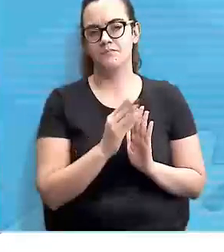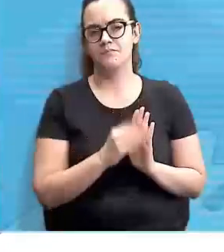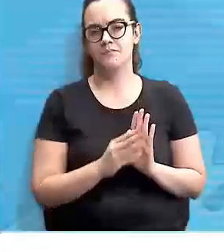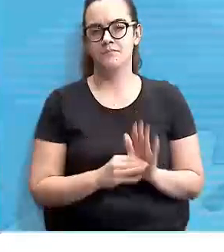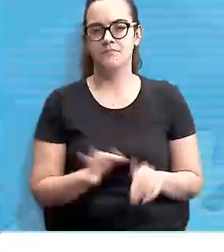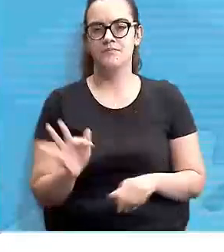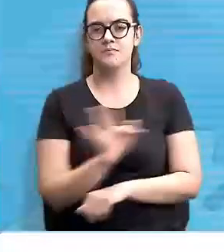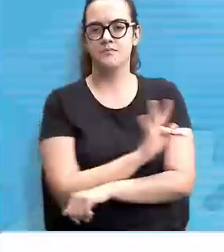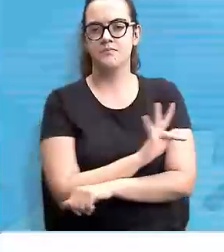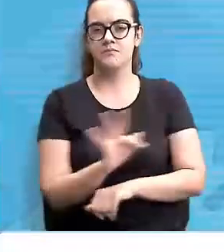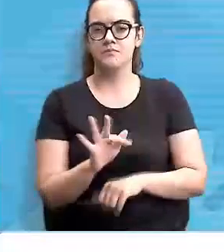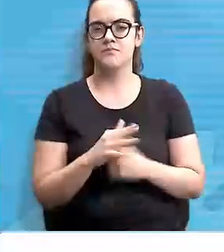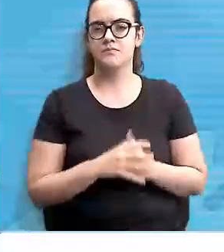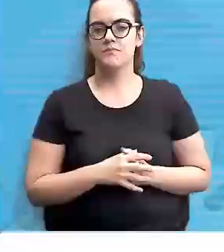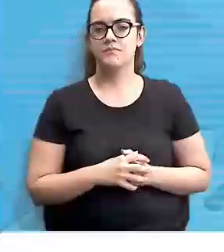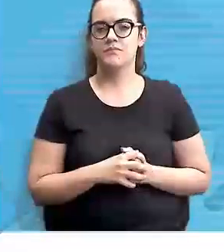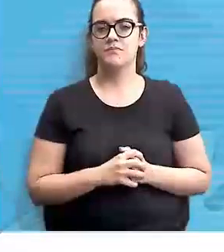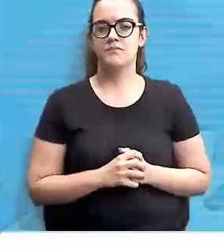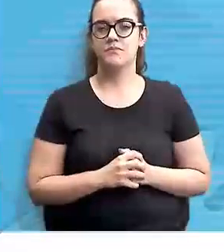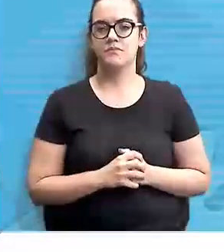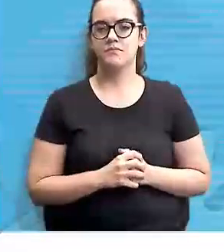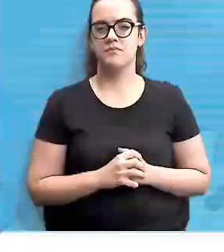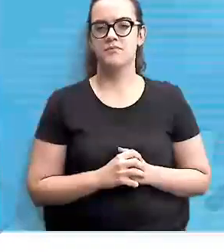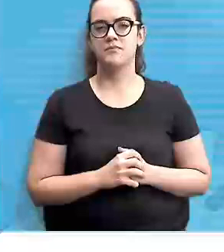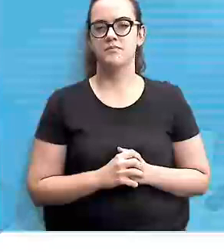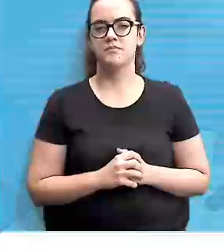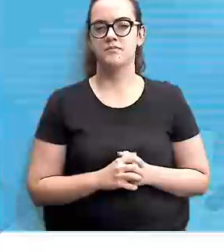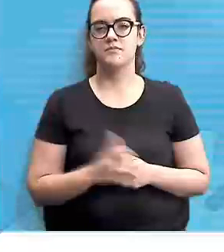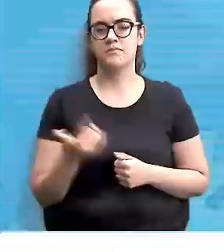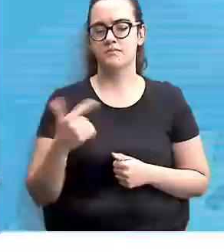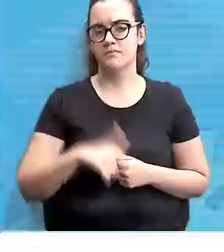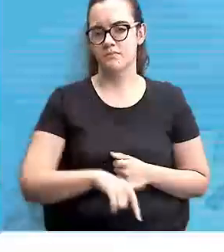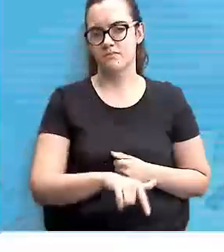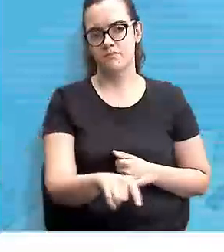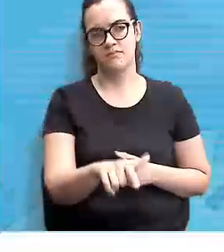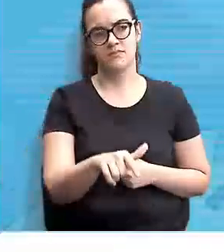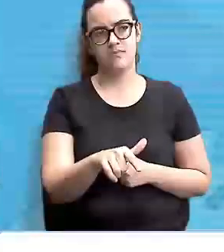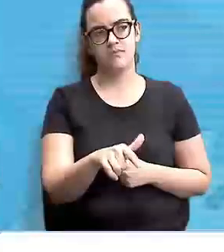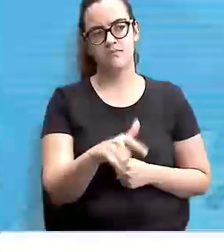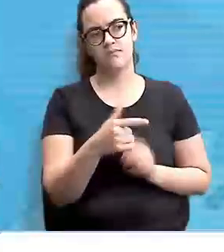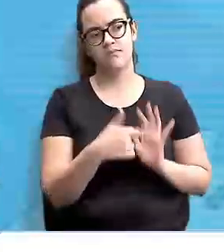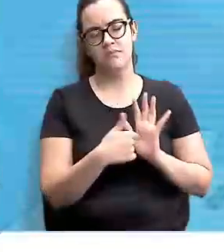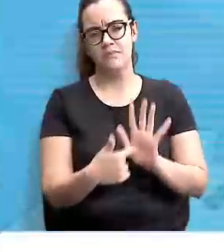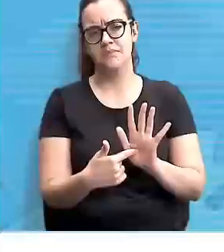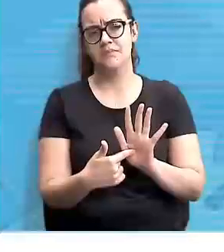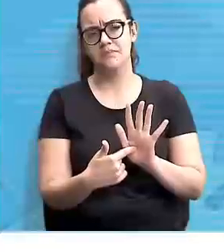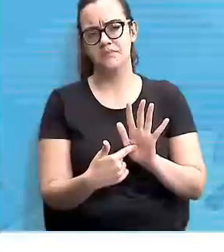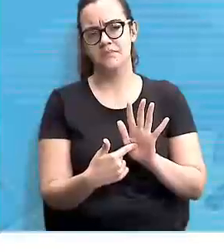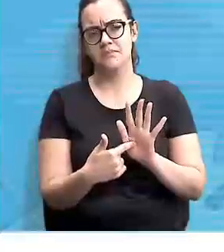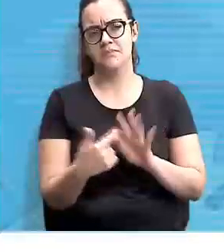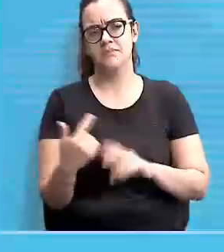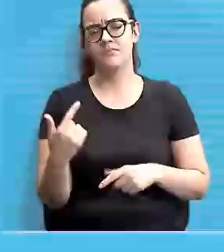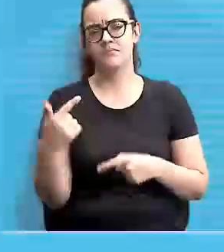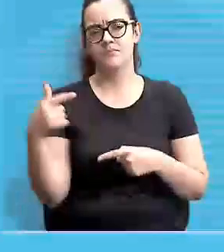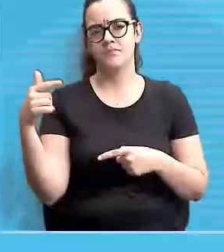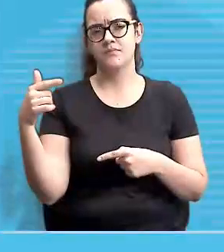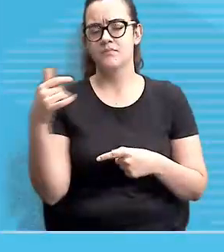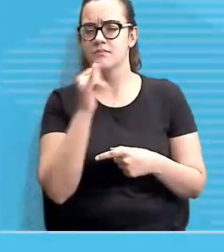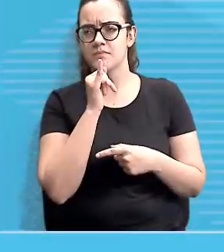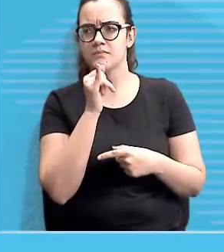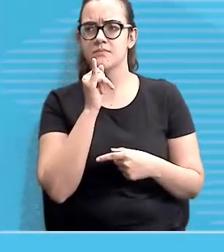Ok e vamos continuar falando de quantidade de calor